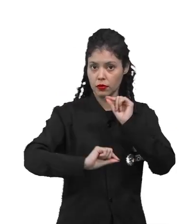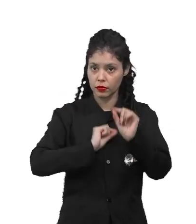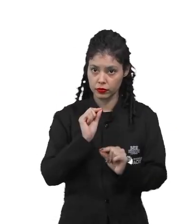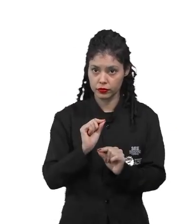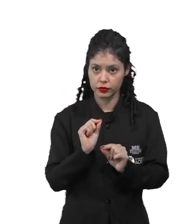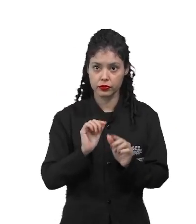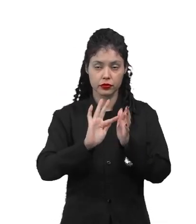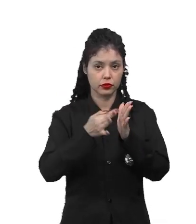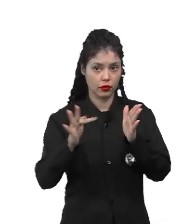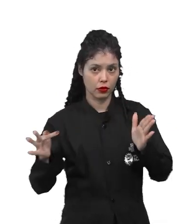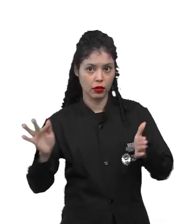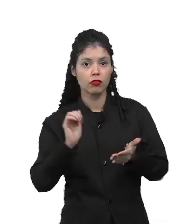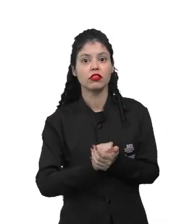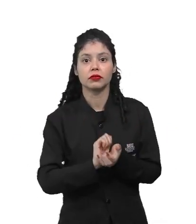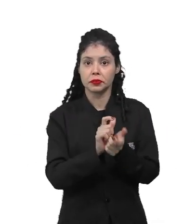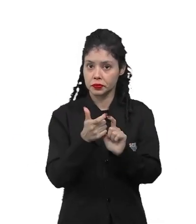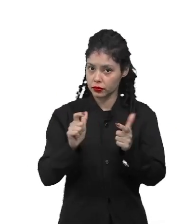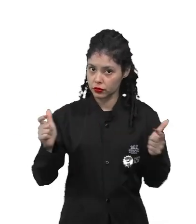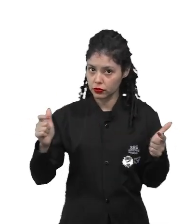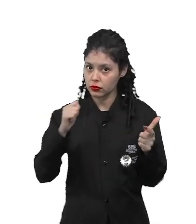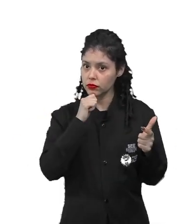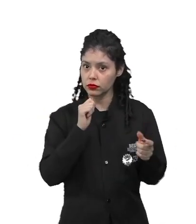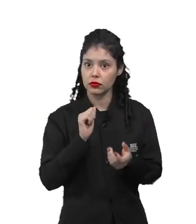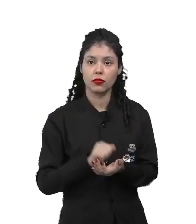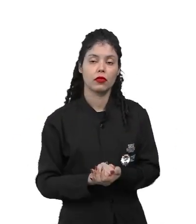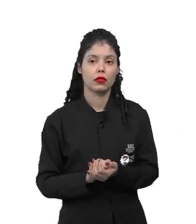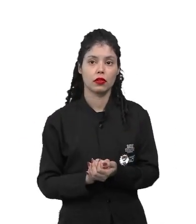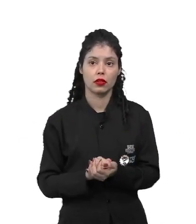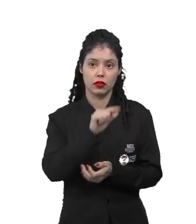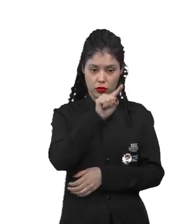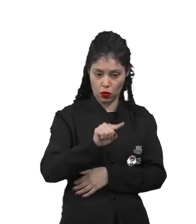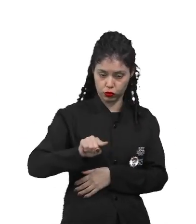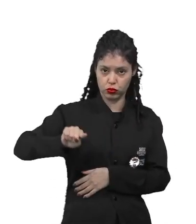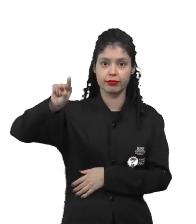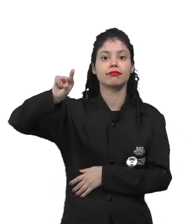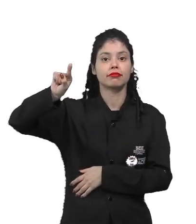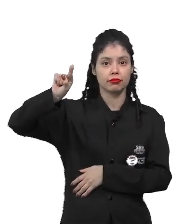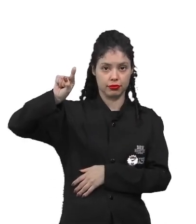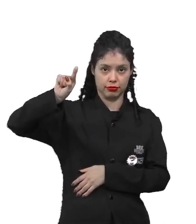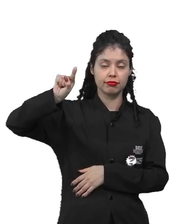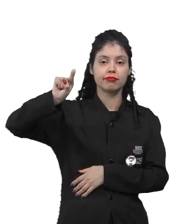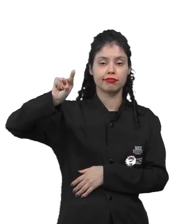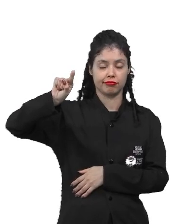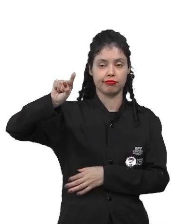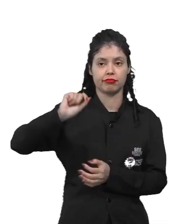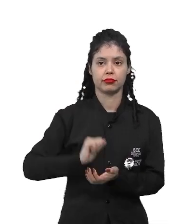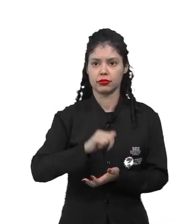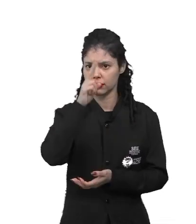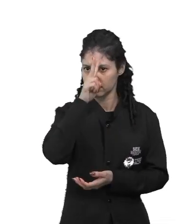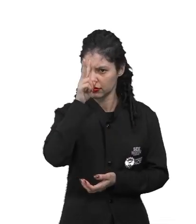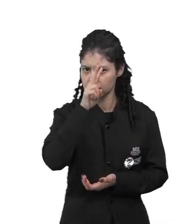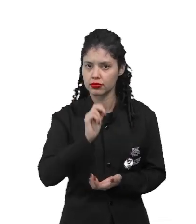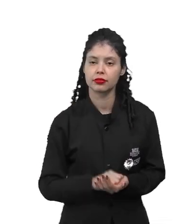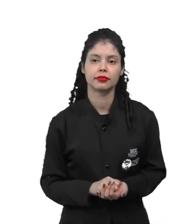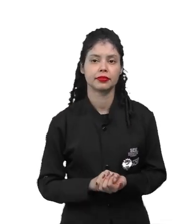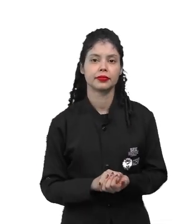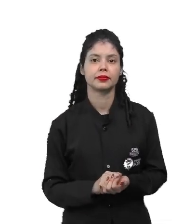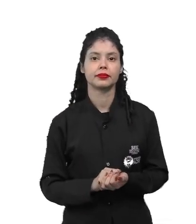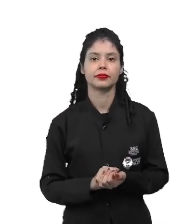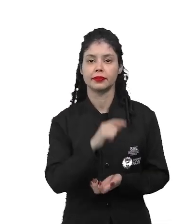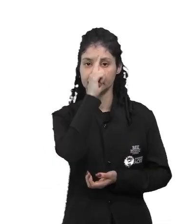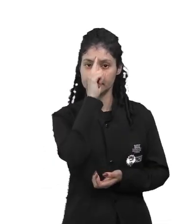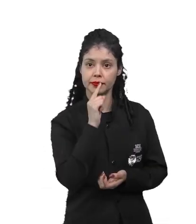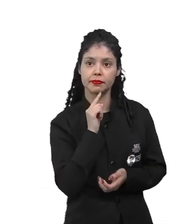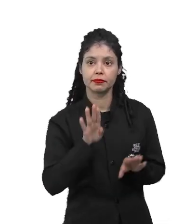função polinomial, quando ela é crescente, ela tem a concavidade voltada para cima, tá bom? Lembra do emojizinho, tá bom? Que é a ideia